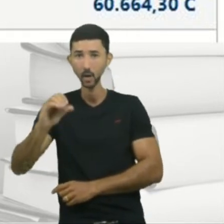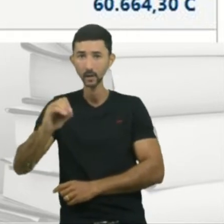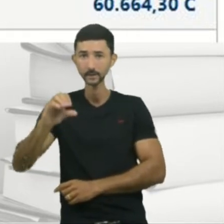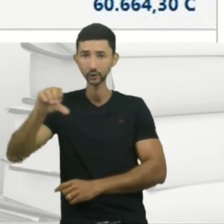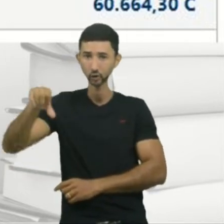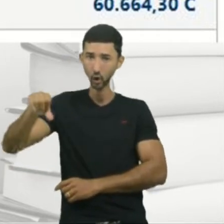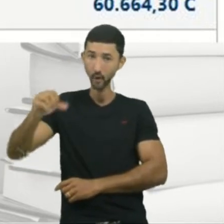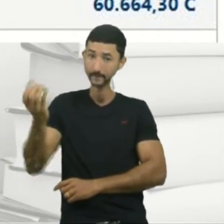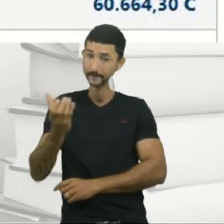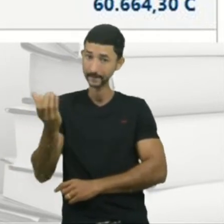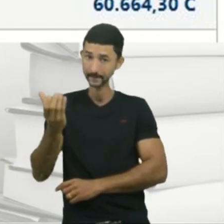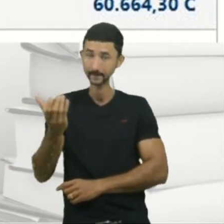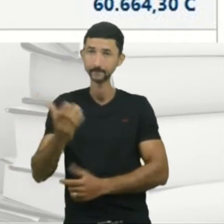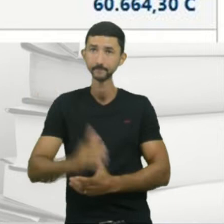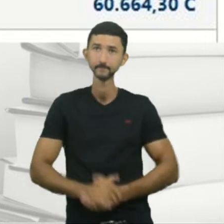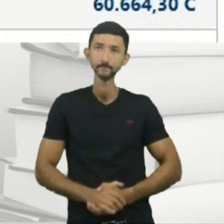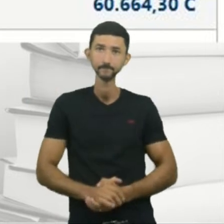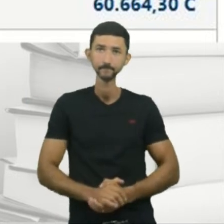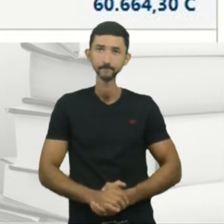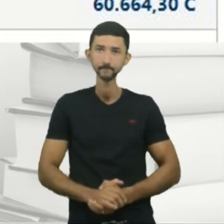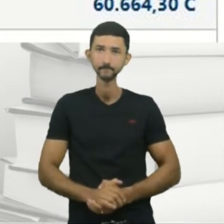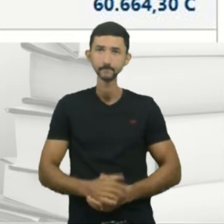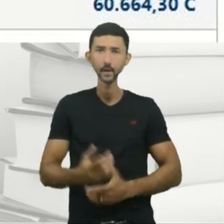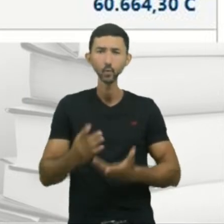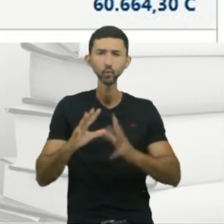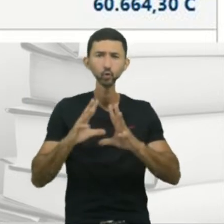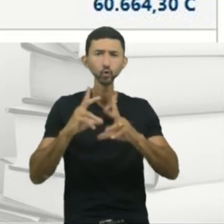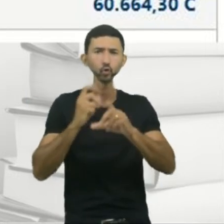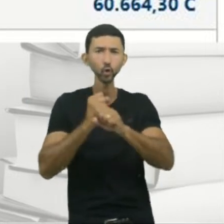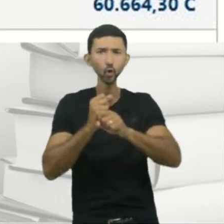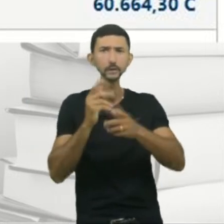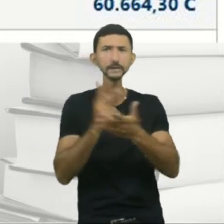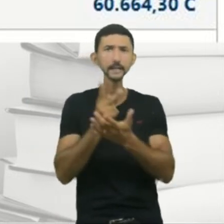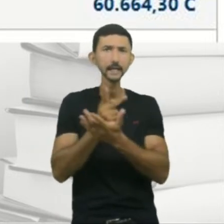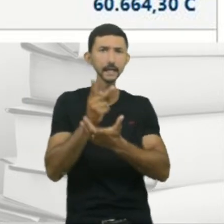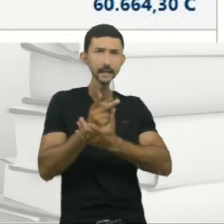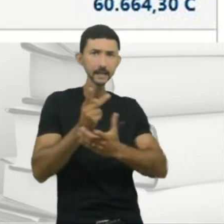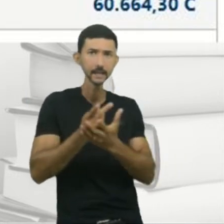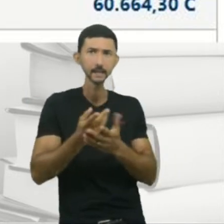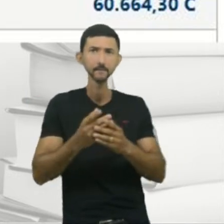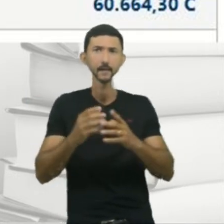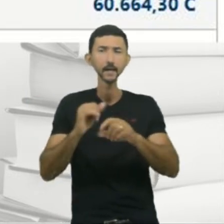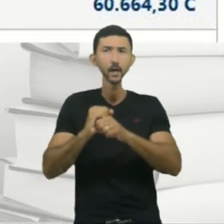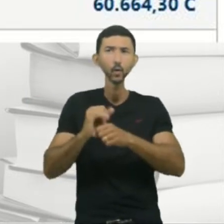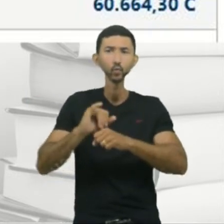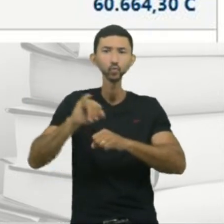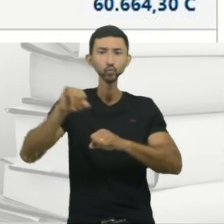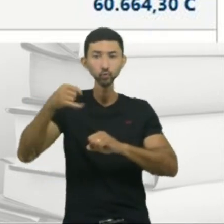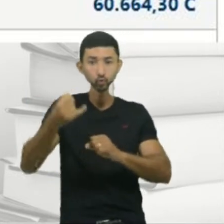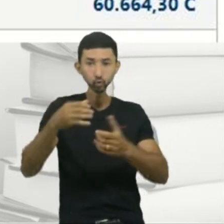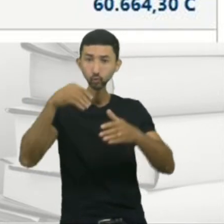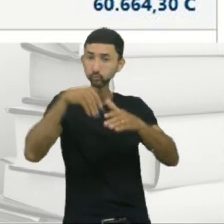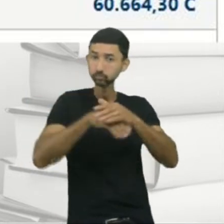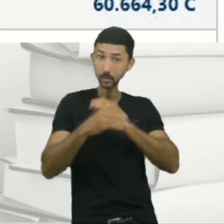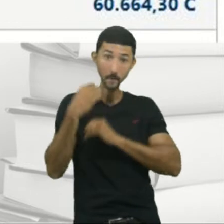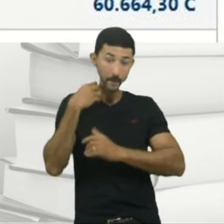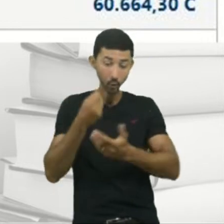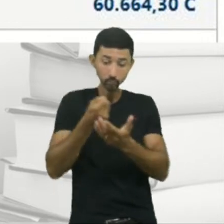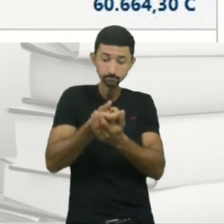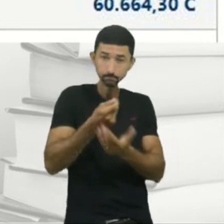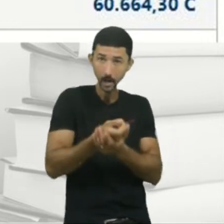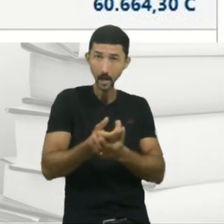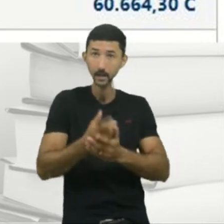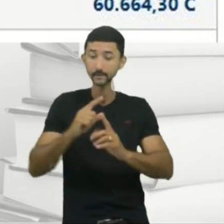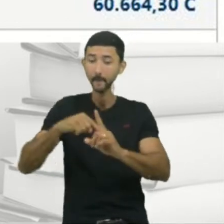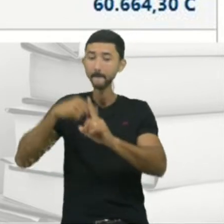R$60.664,09. Observa aqui comigo que todas as vezes que esse valor de juro é depositado pelo banco, ele